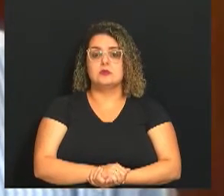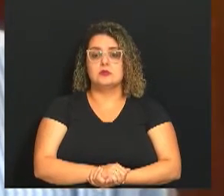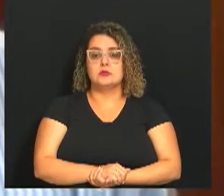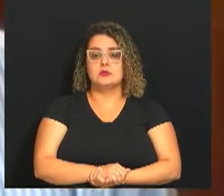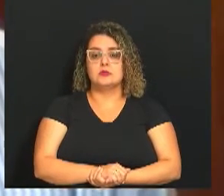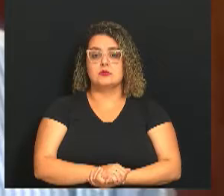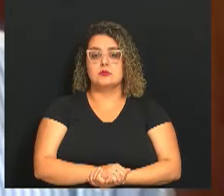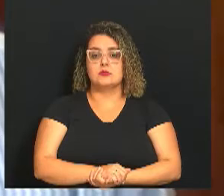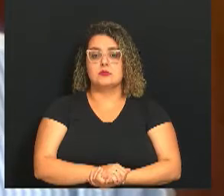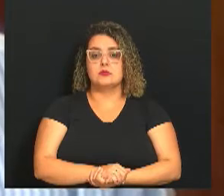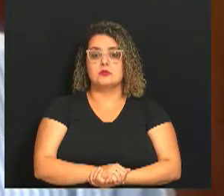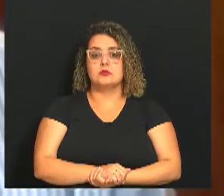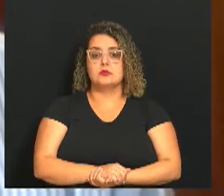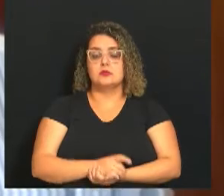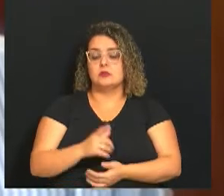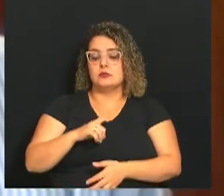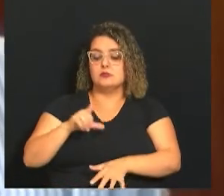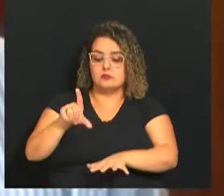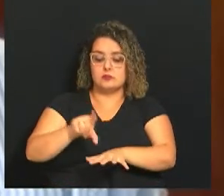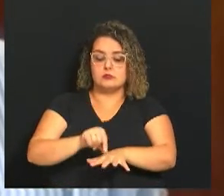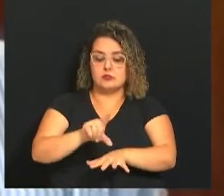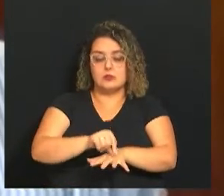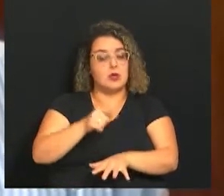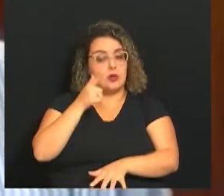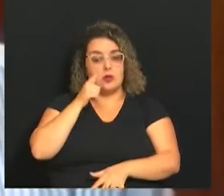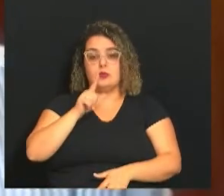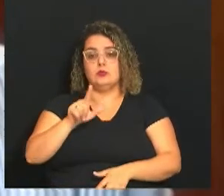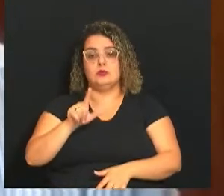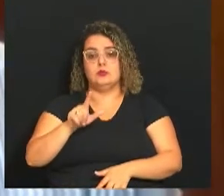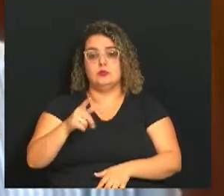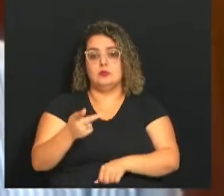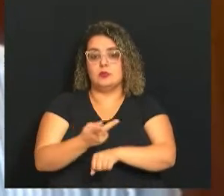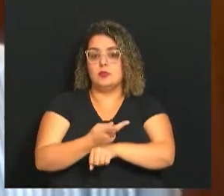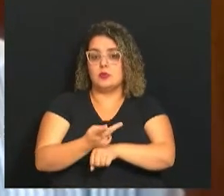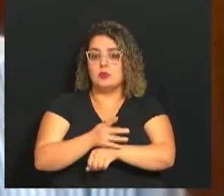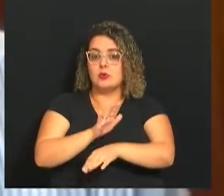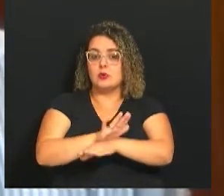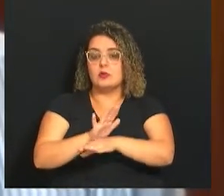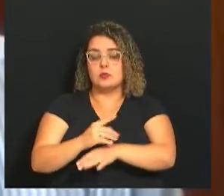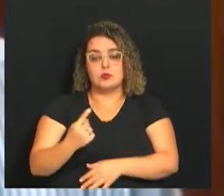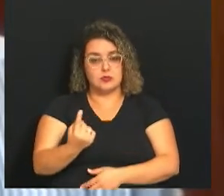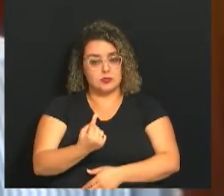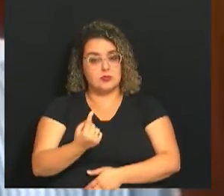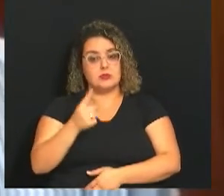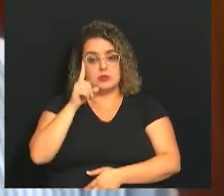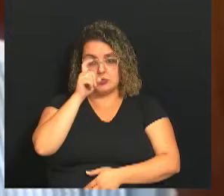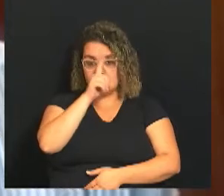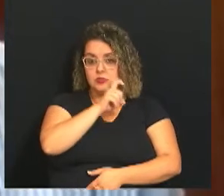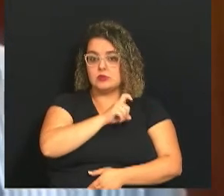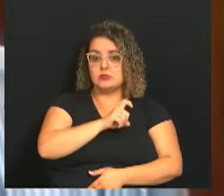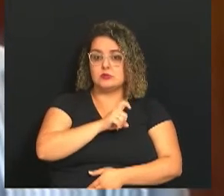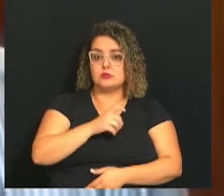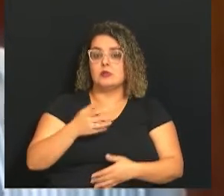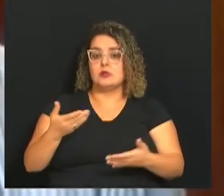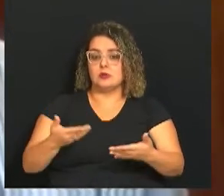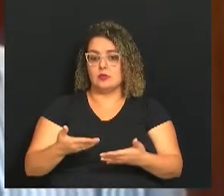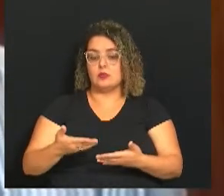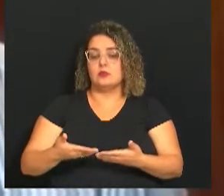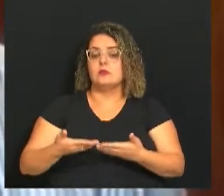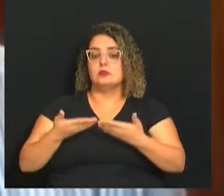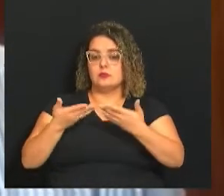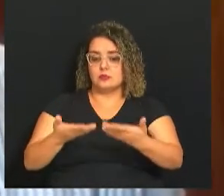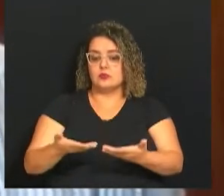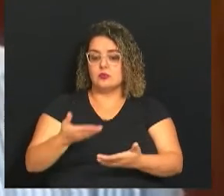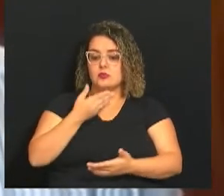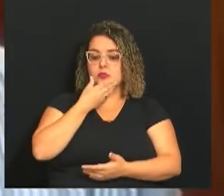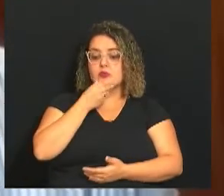ter o caminho e conseguir assim buscar ajuda, né? Porque sozinho é muito difícil. Então eu passo a palavra ao senhor, quero que